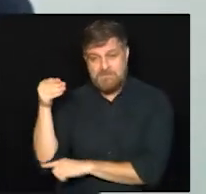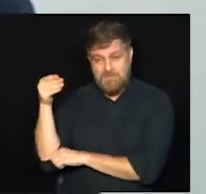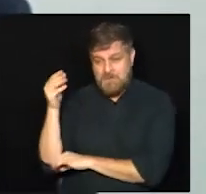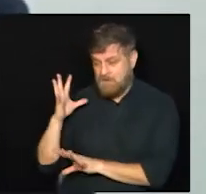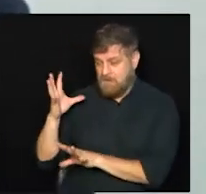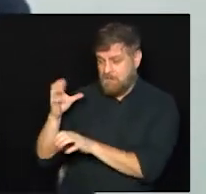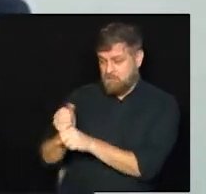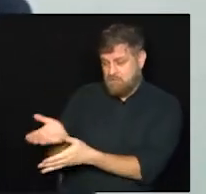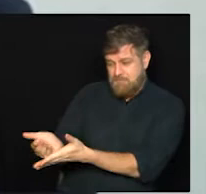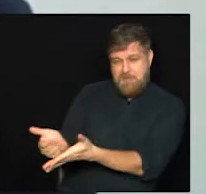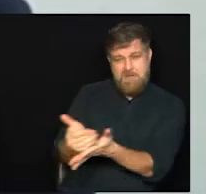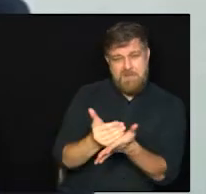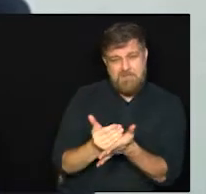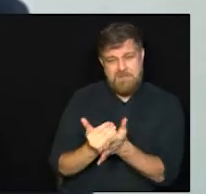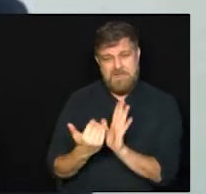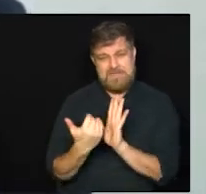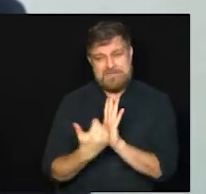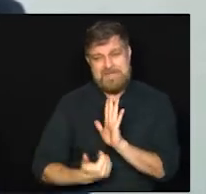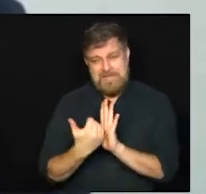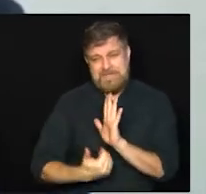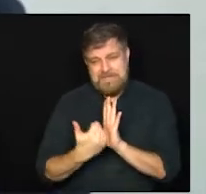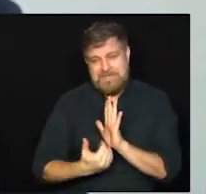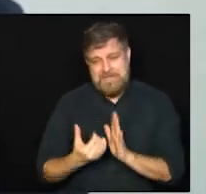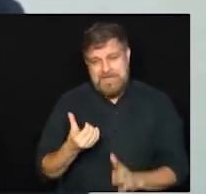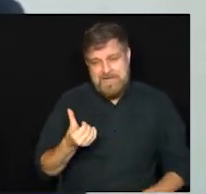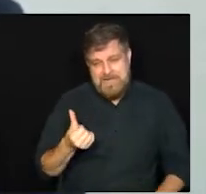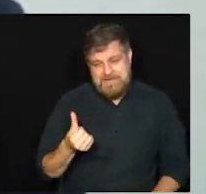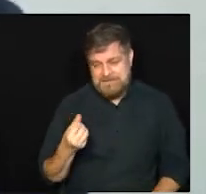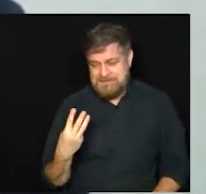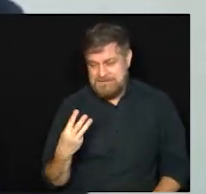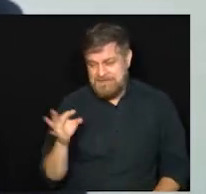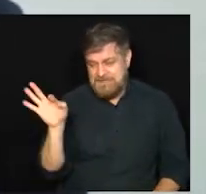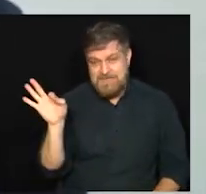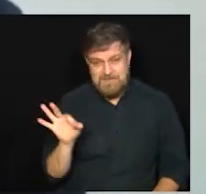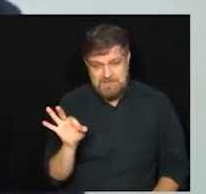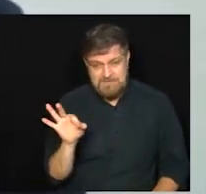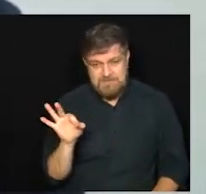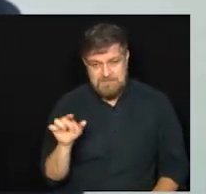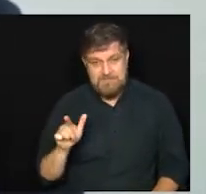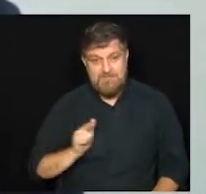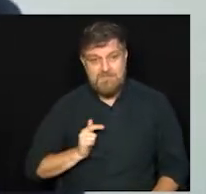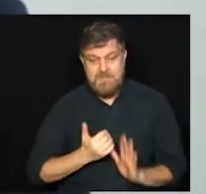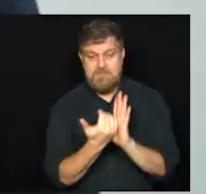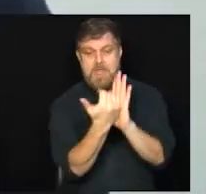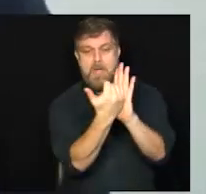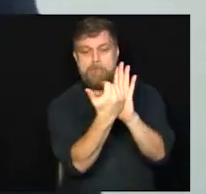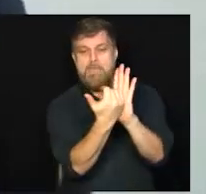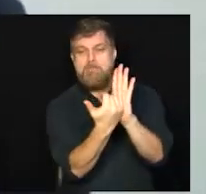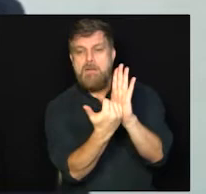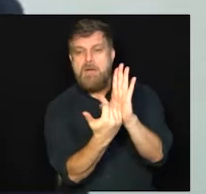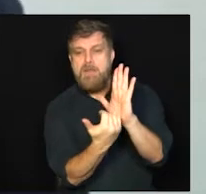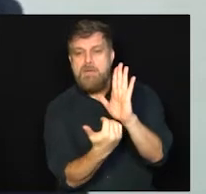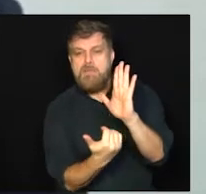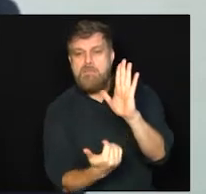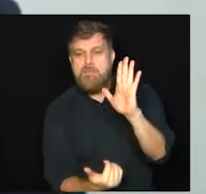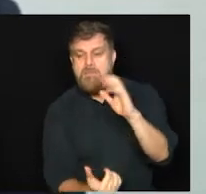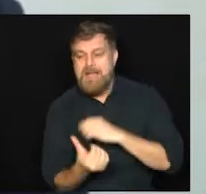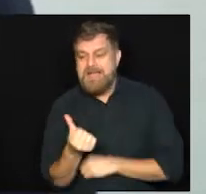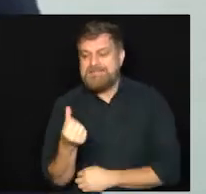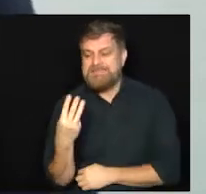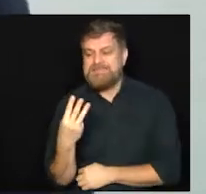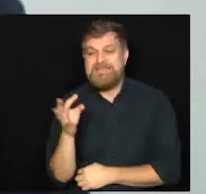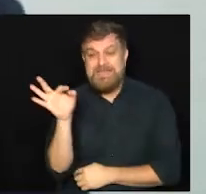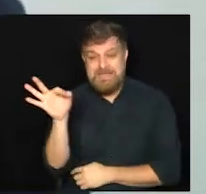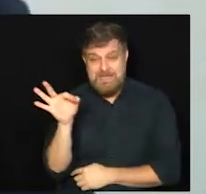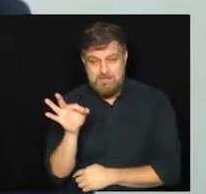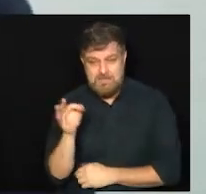da cidade, ela caiu 63%, né? Incríveis queda de 63% em relação a